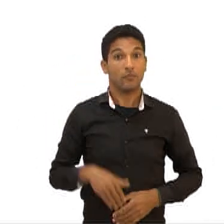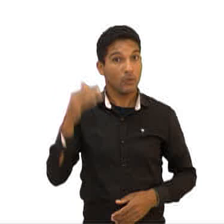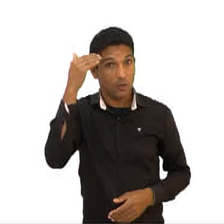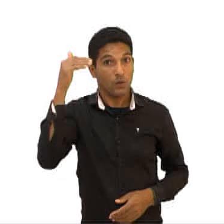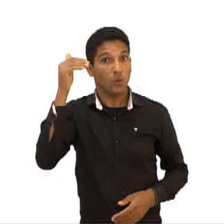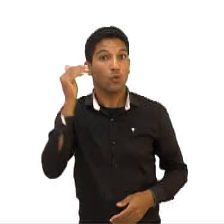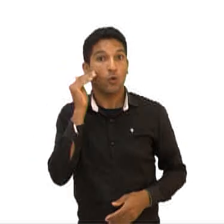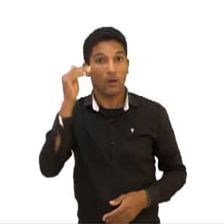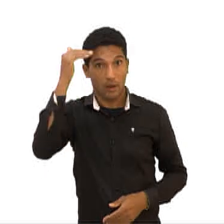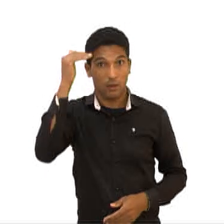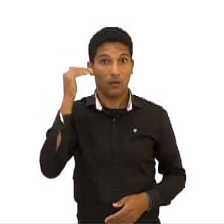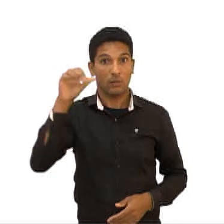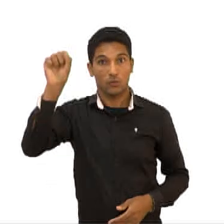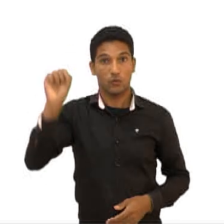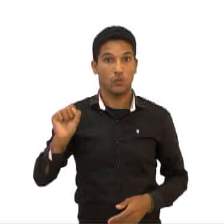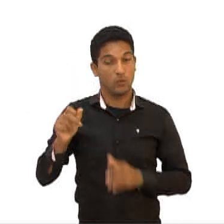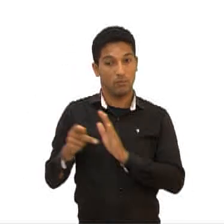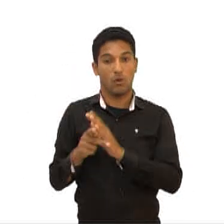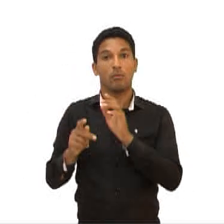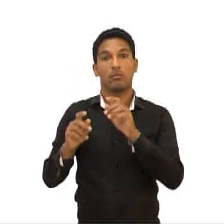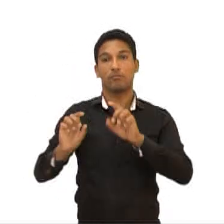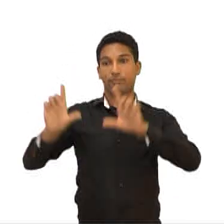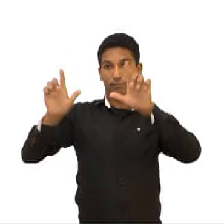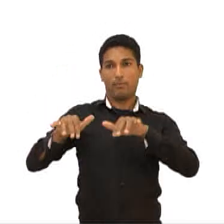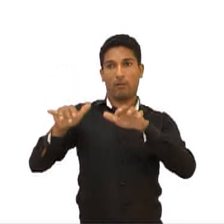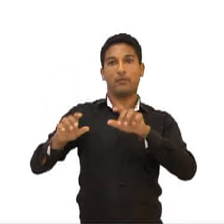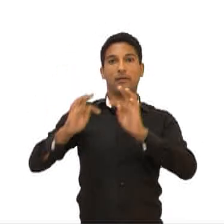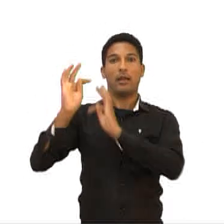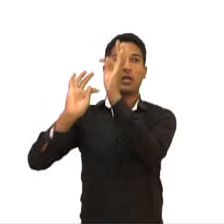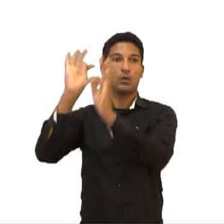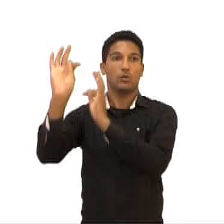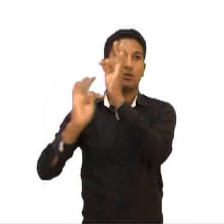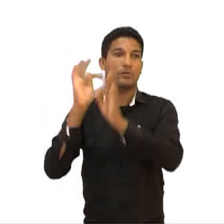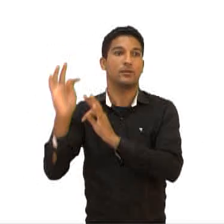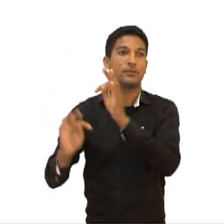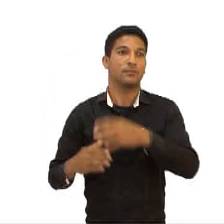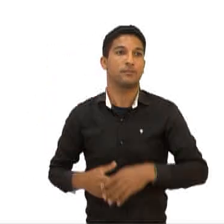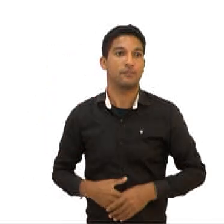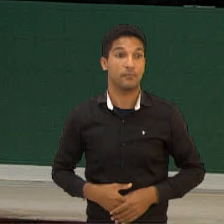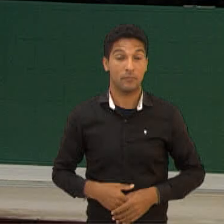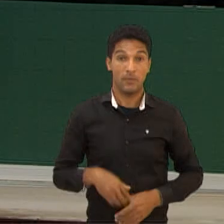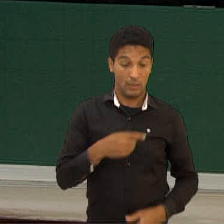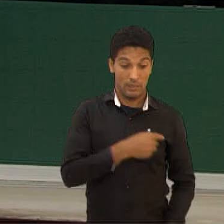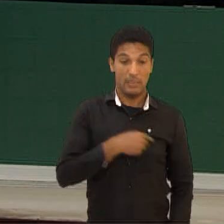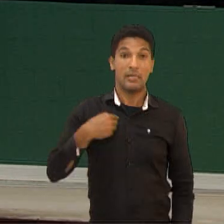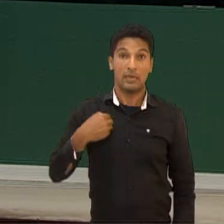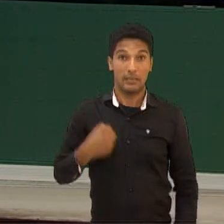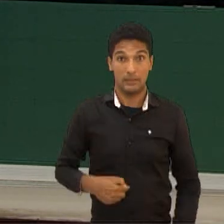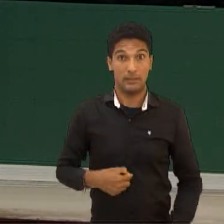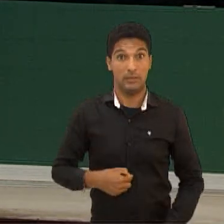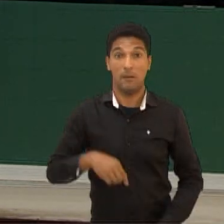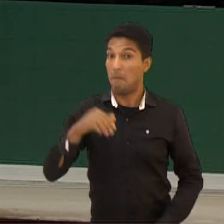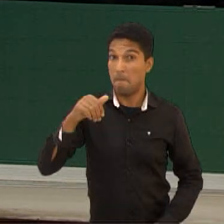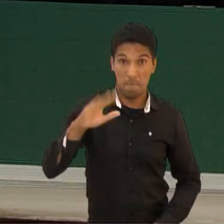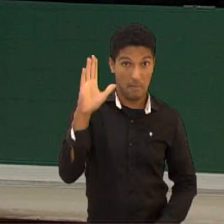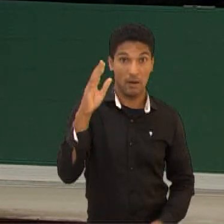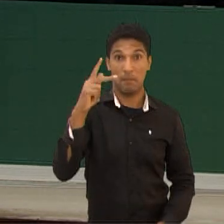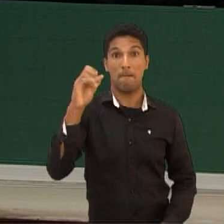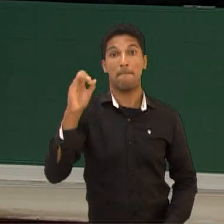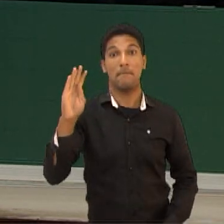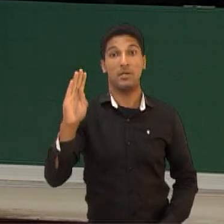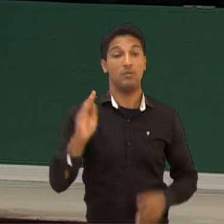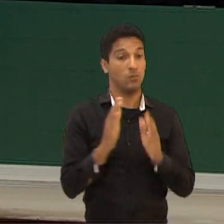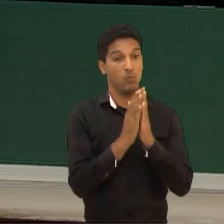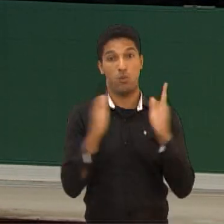maiores PIBs do planeta, a China, com o maior PIB, 10,8 trilhões, é a China que vem há décadas tendo um